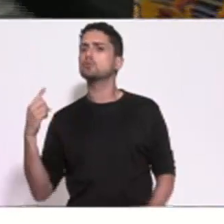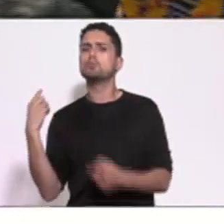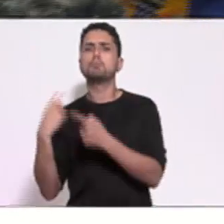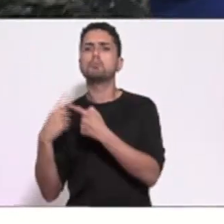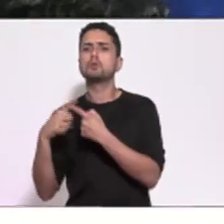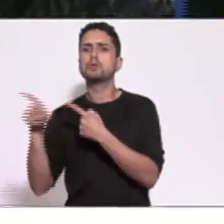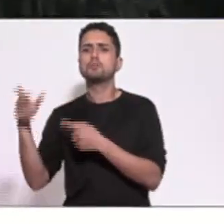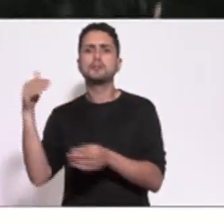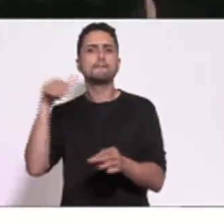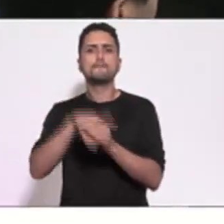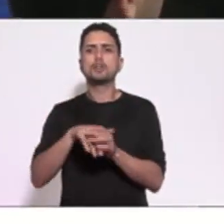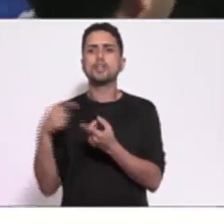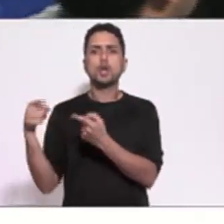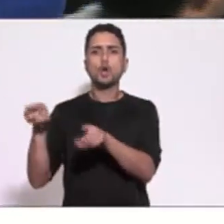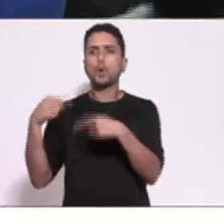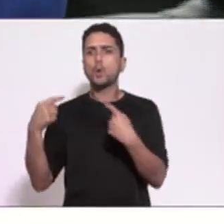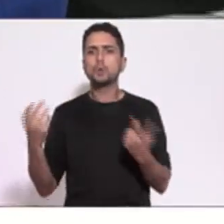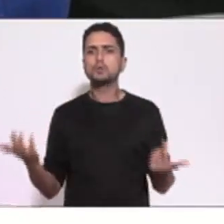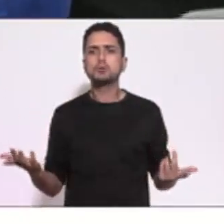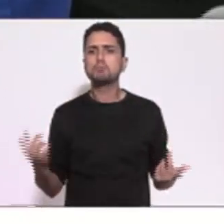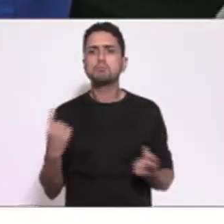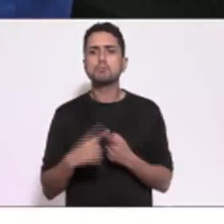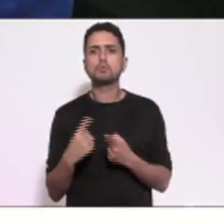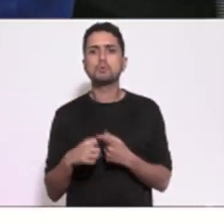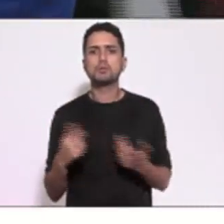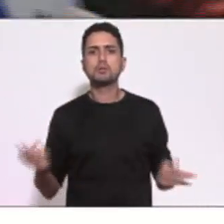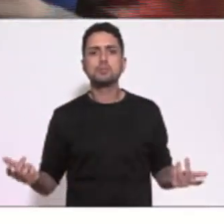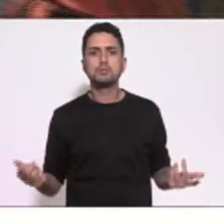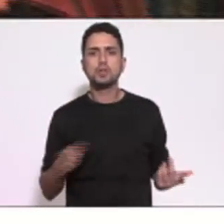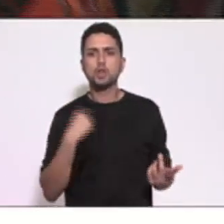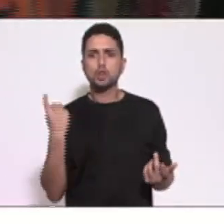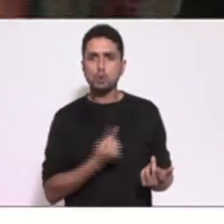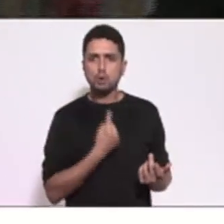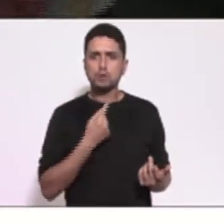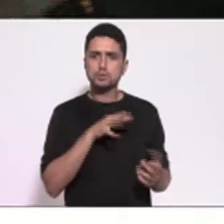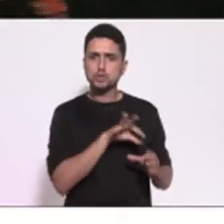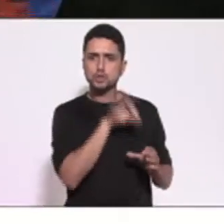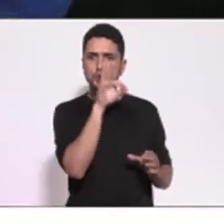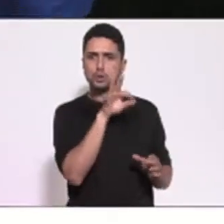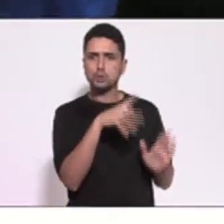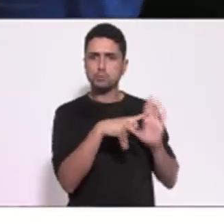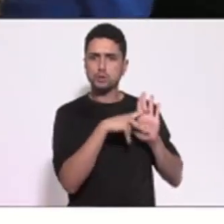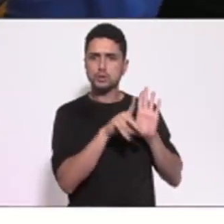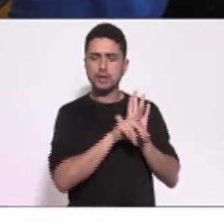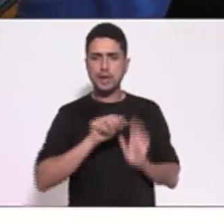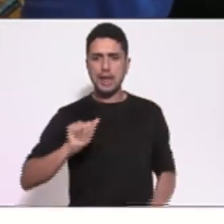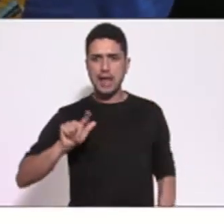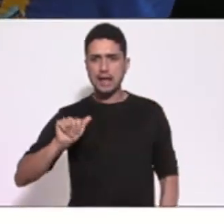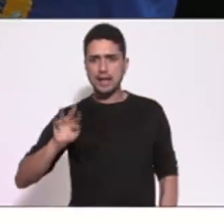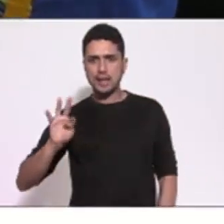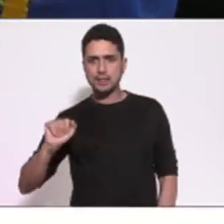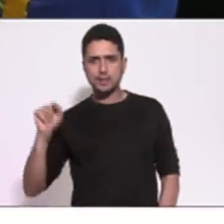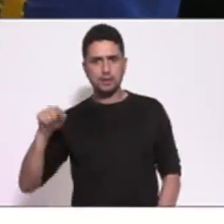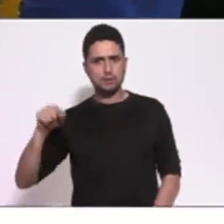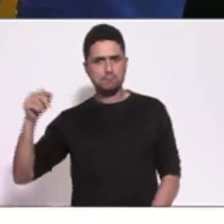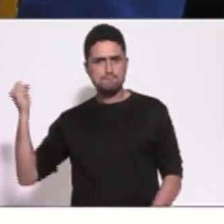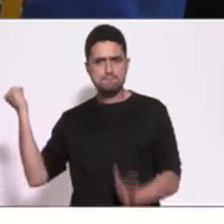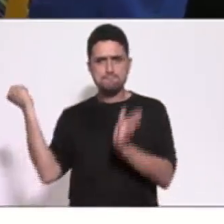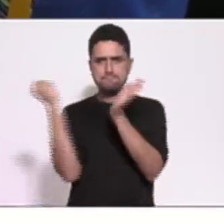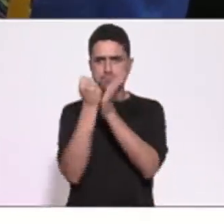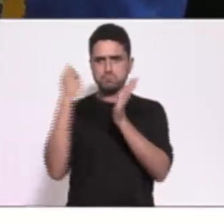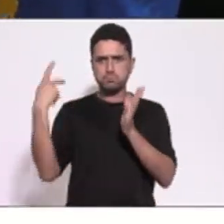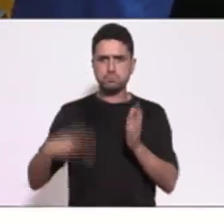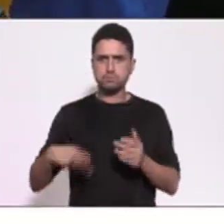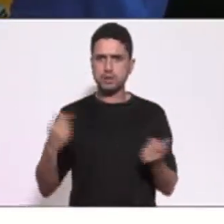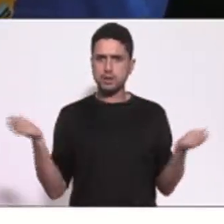deu inconstitucionalidade para um projeto que nós nomeamos de projeto Ágata, para ser um marco nessa casa